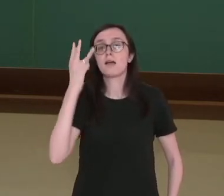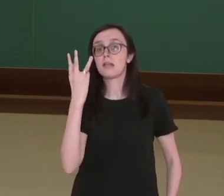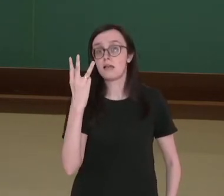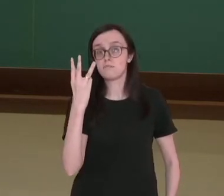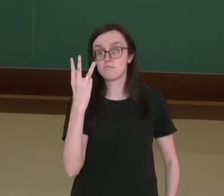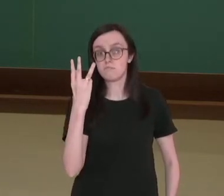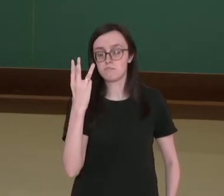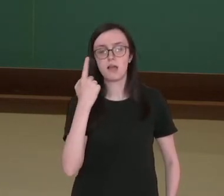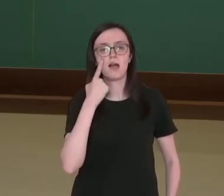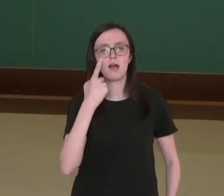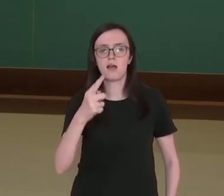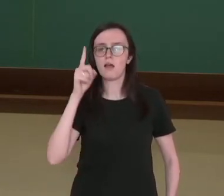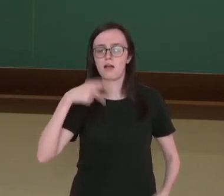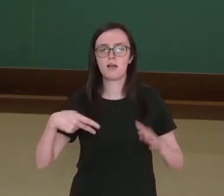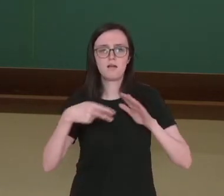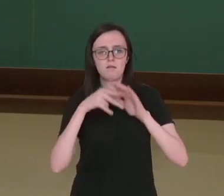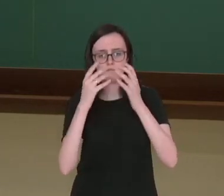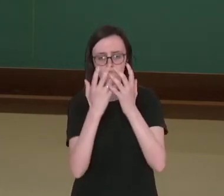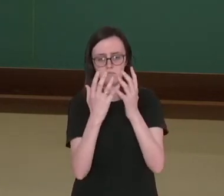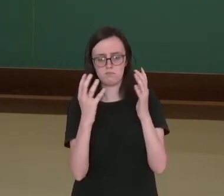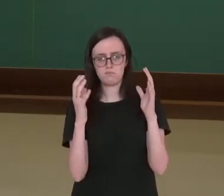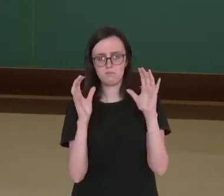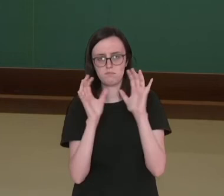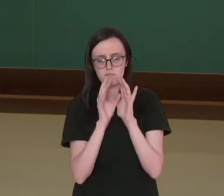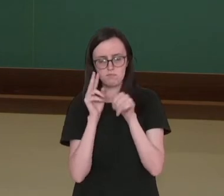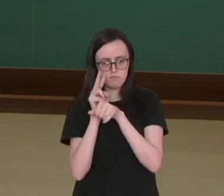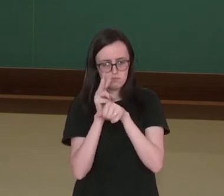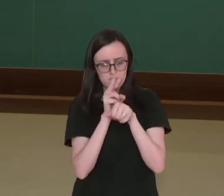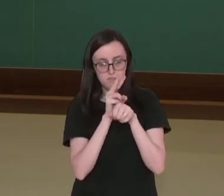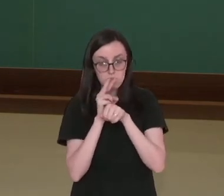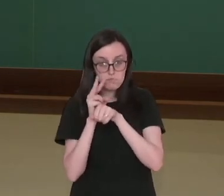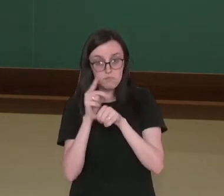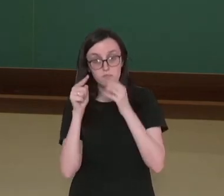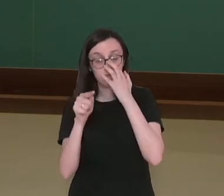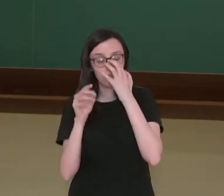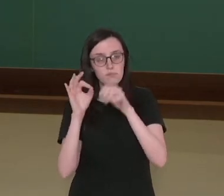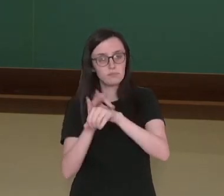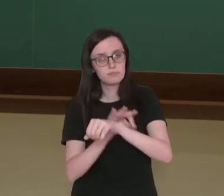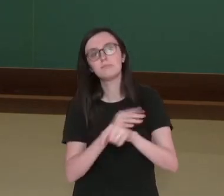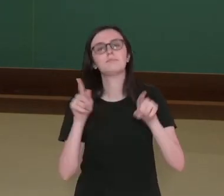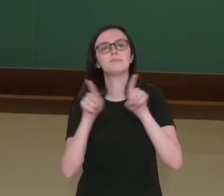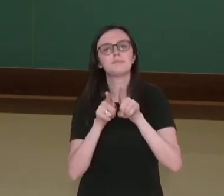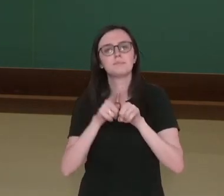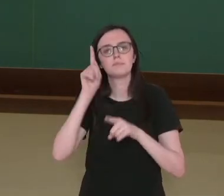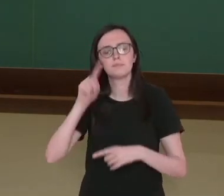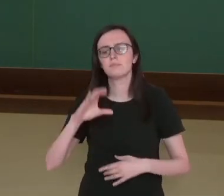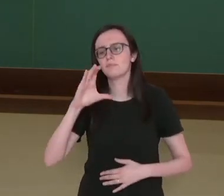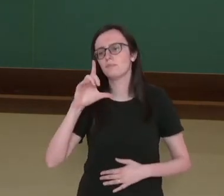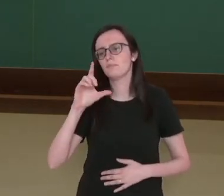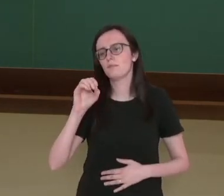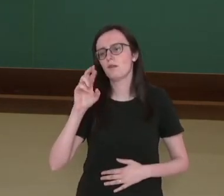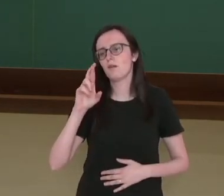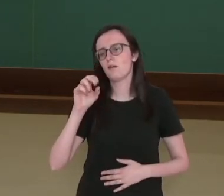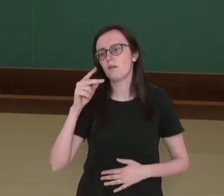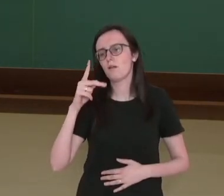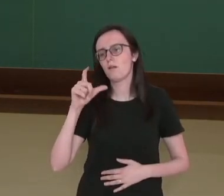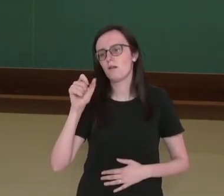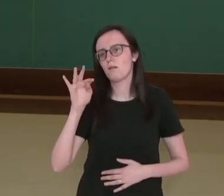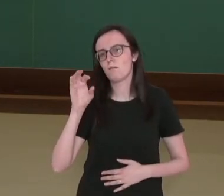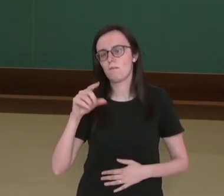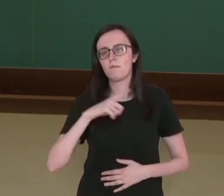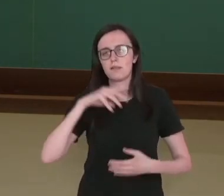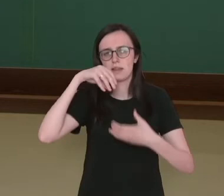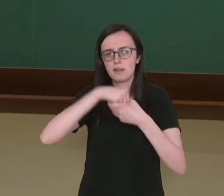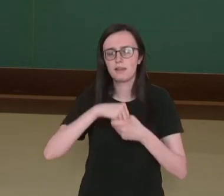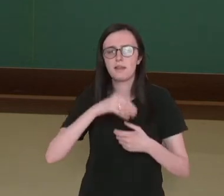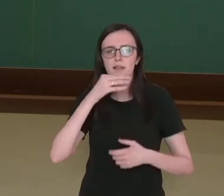estruturas. Uma parede celular que vai proteger essa célula, o cloroplasto, que tem a